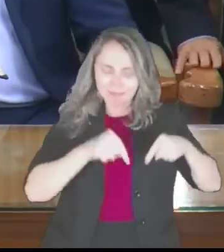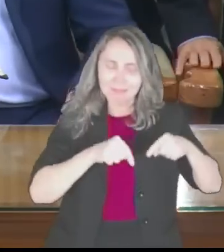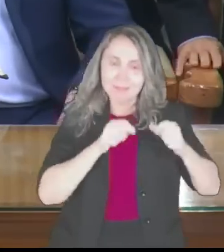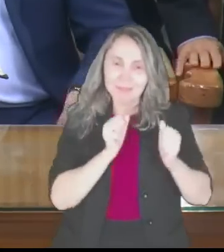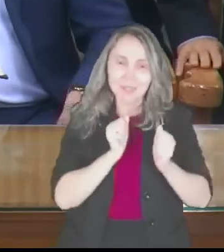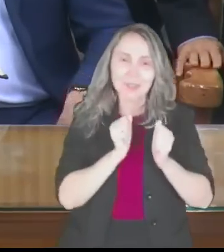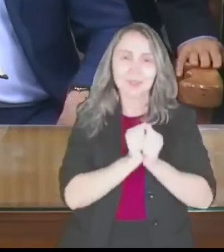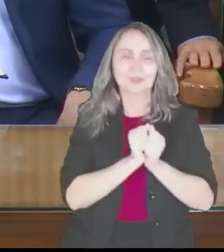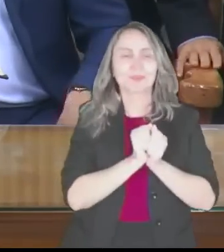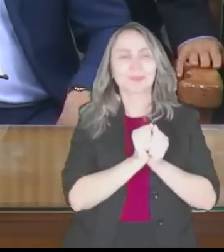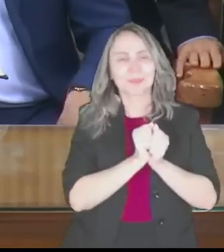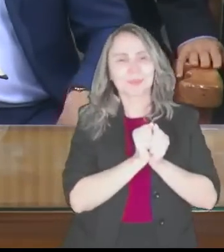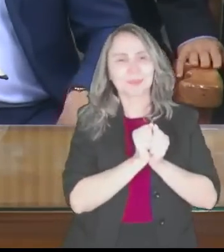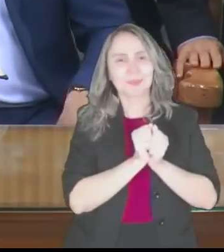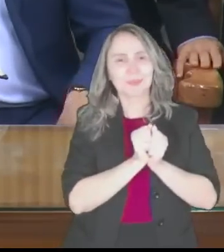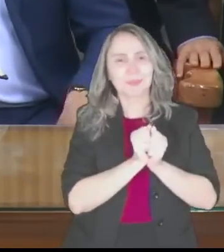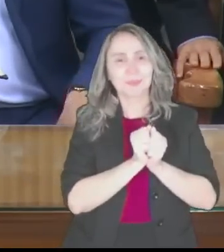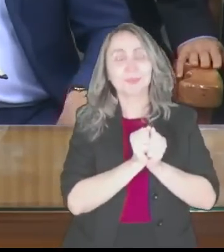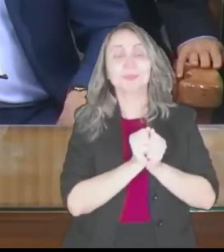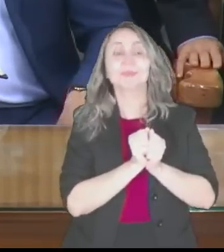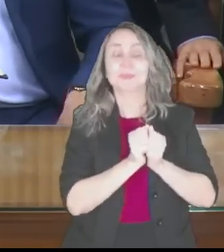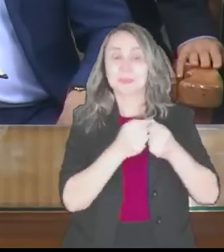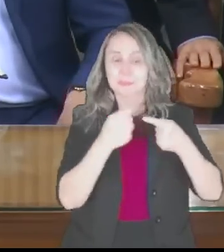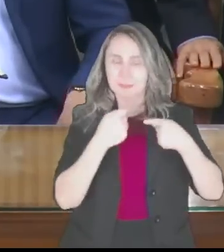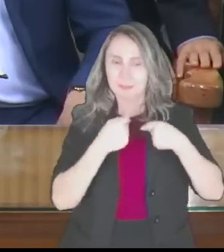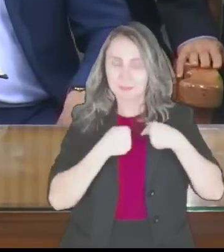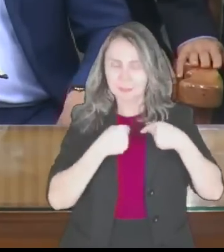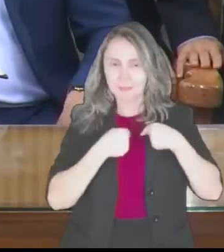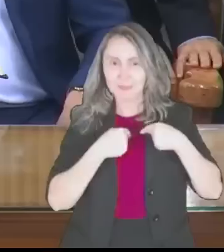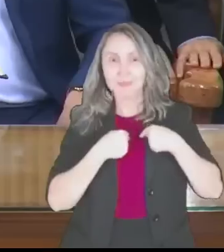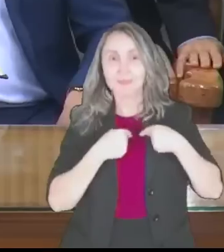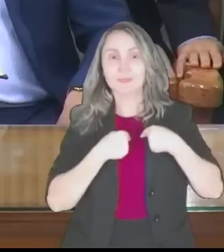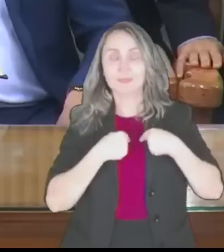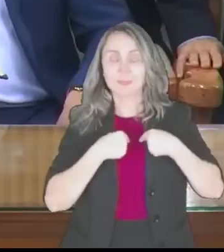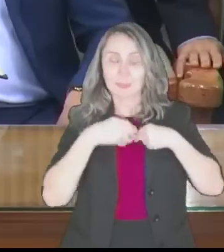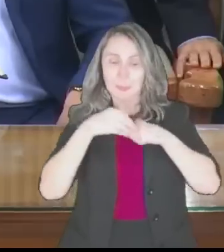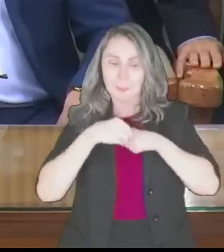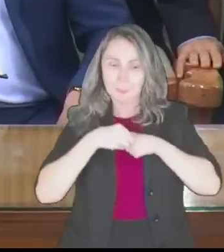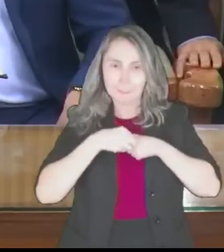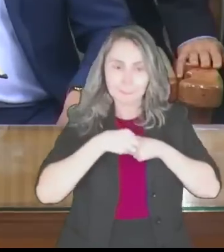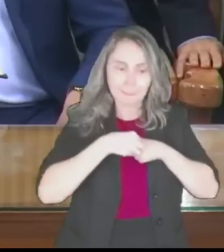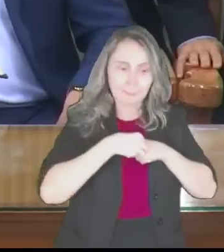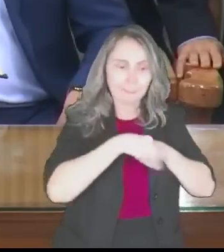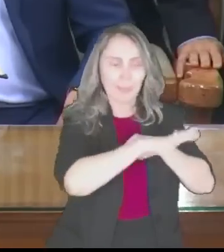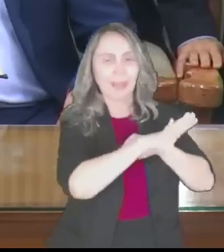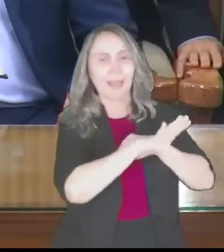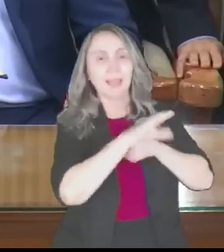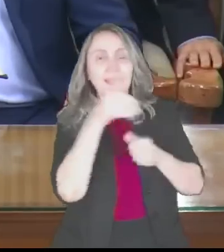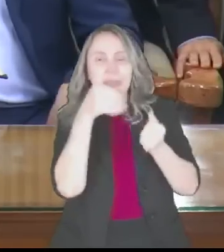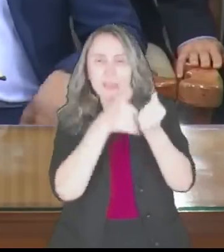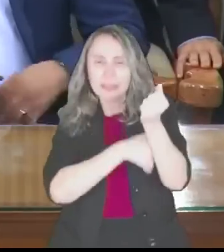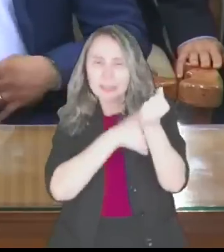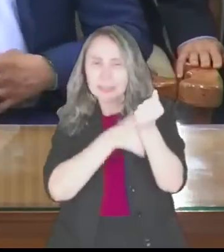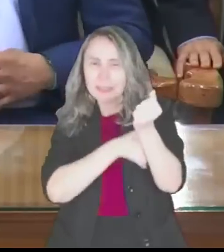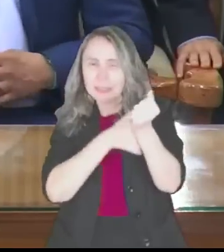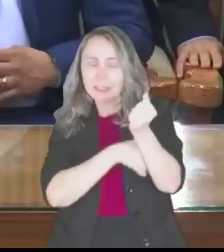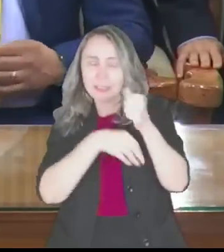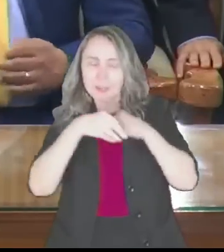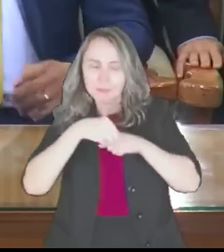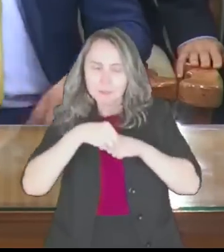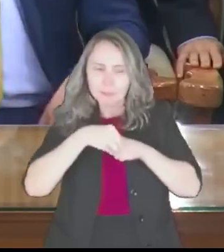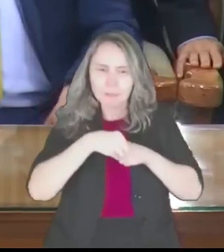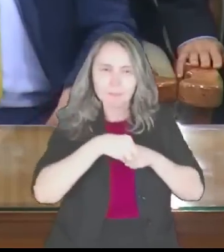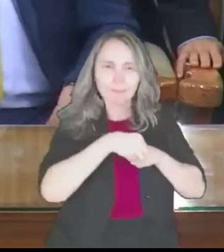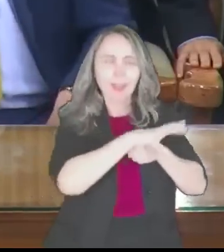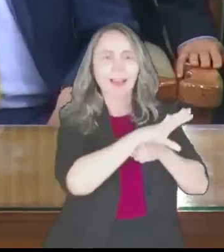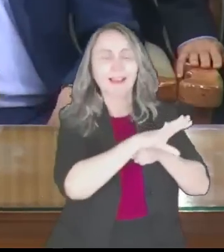comigo, para que eu a ti te diga. Eu vou te dizer segredos, eu vou te dizer coisas